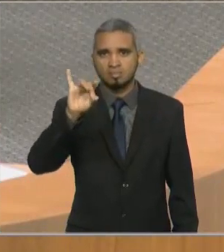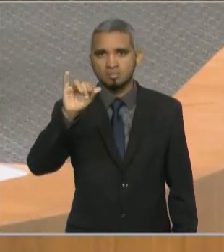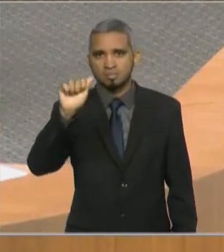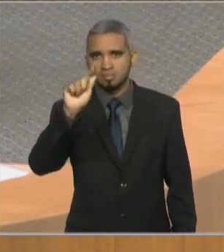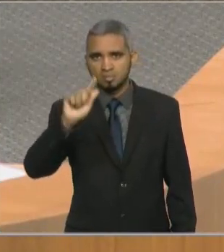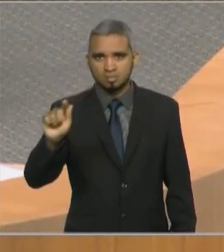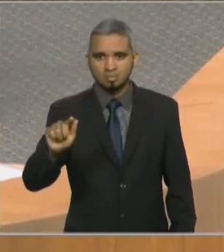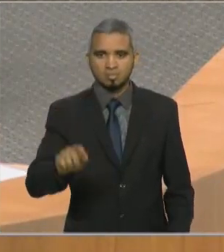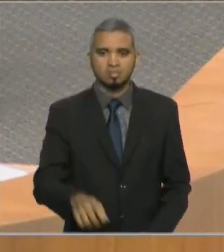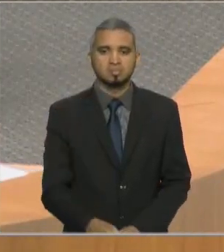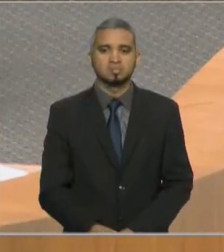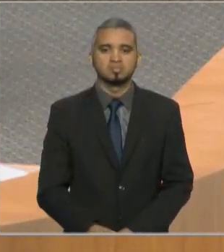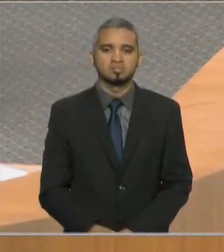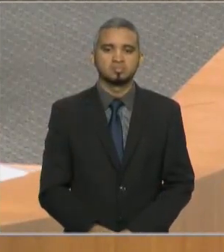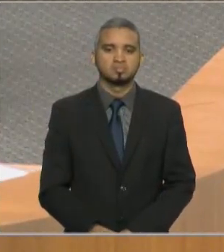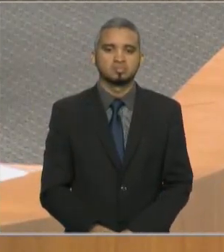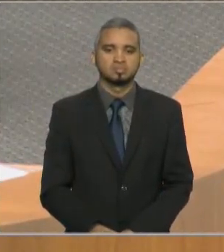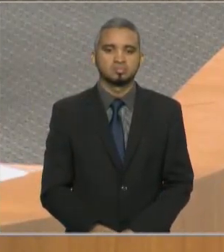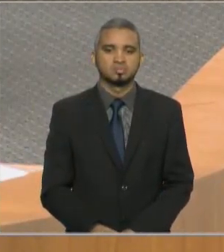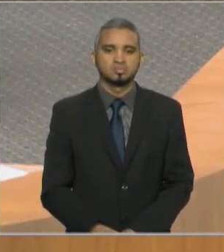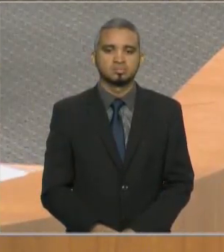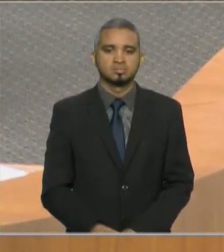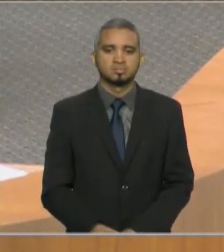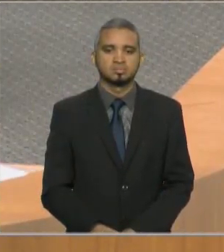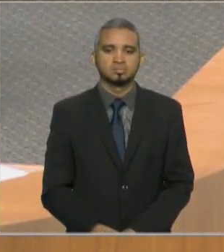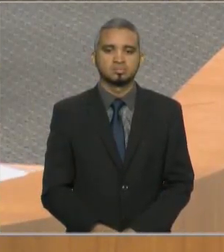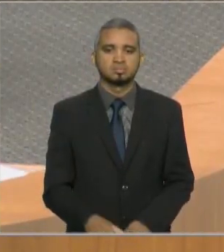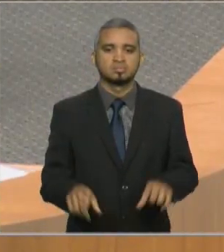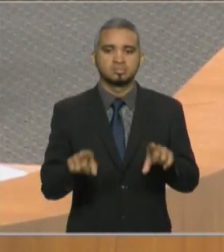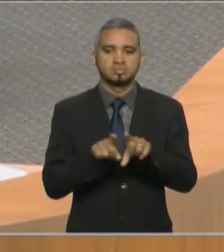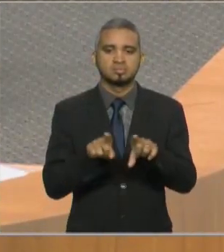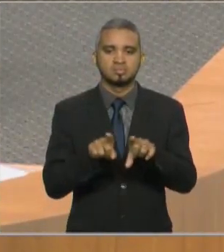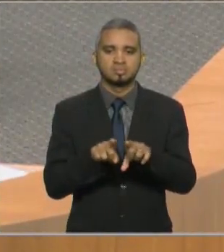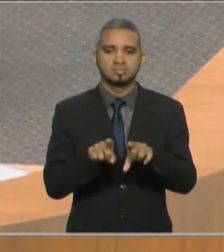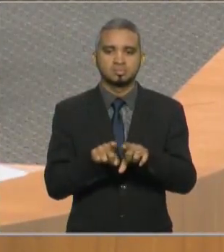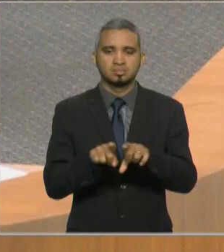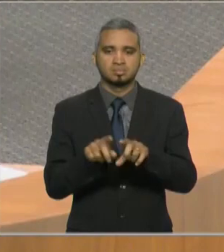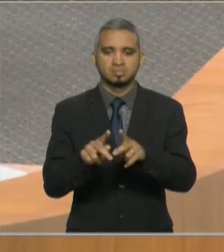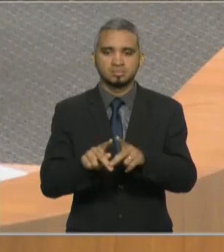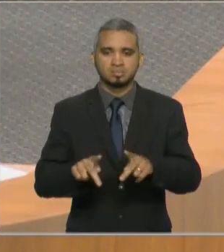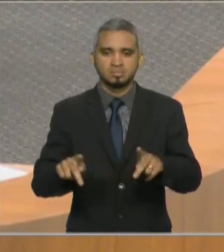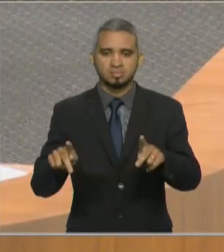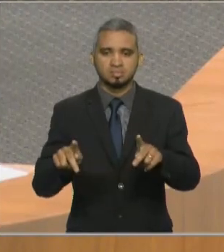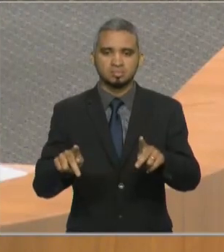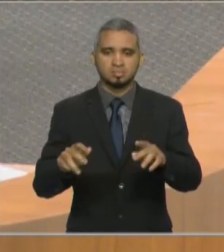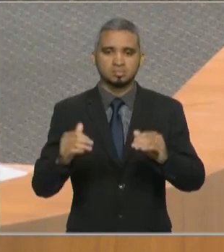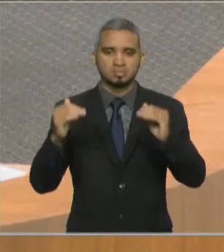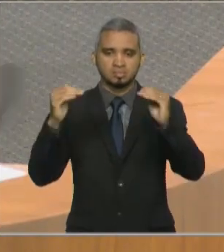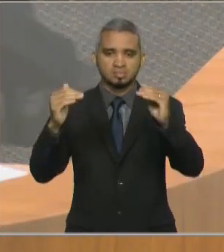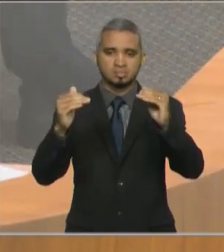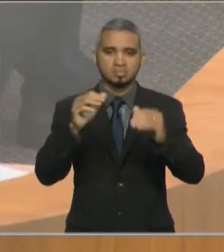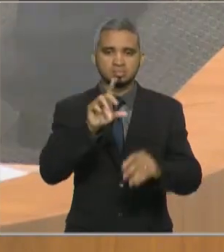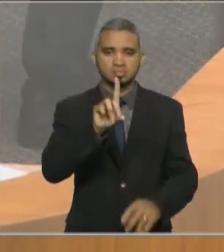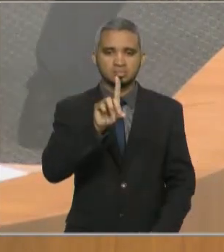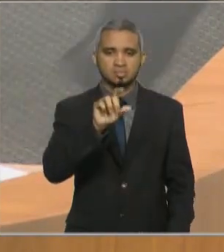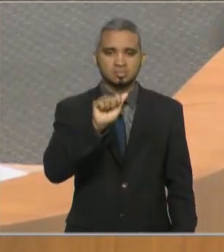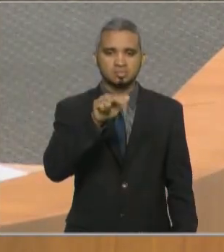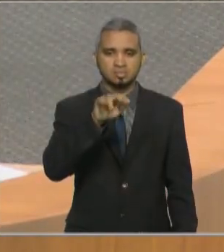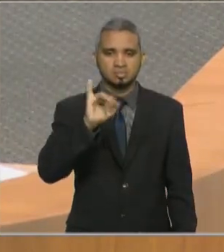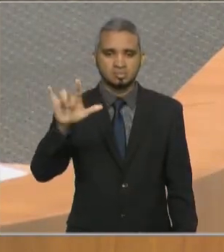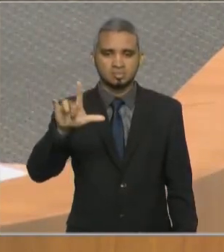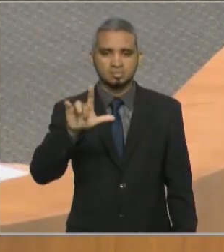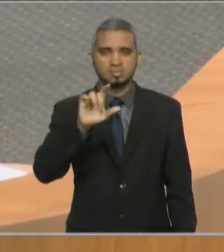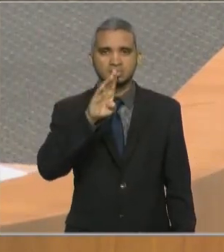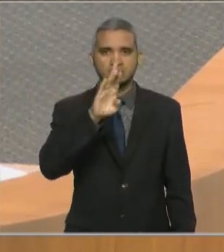Só outra correção, quem é o procurador é o doutor Daniel Blum, que é do mesmo advogado.